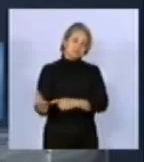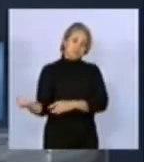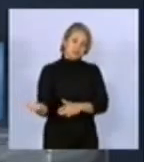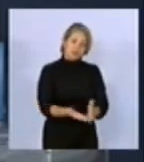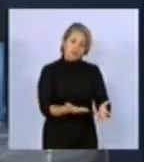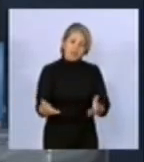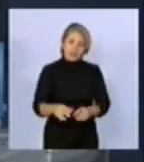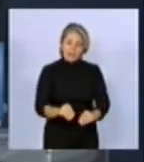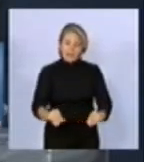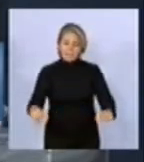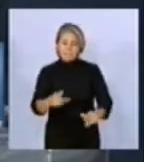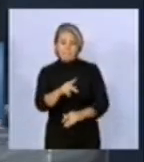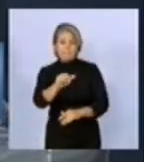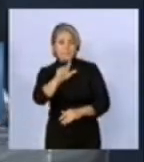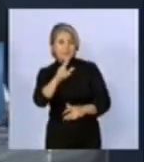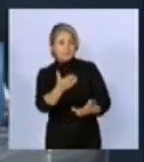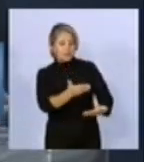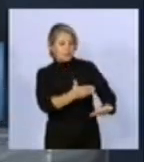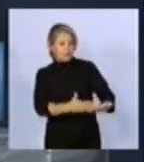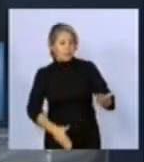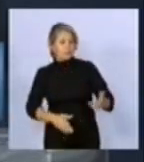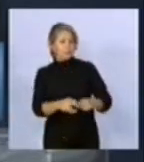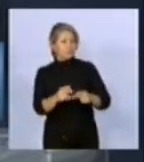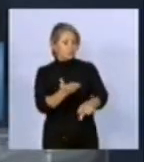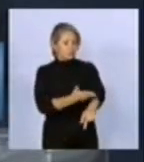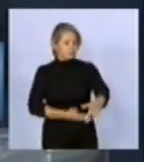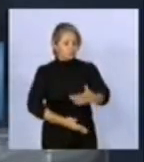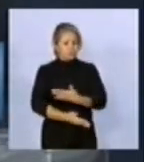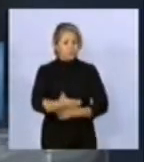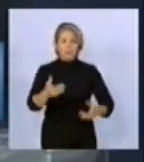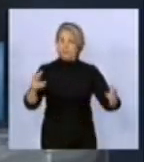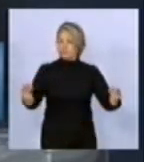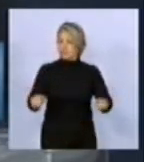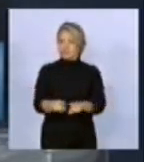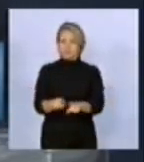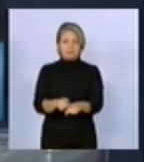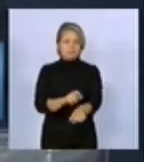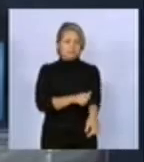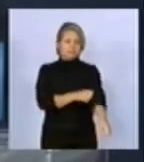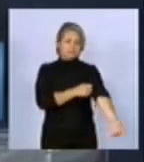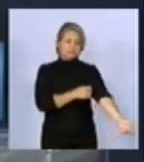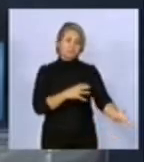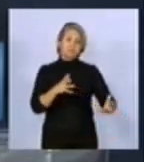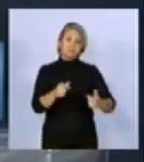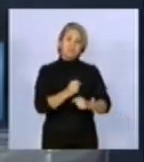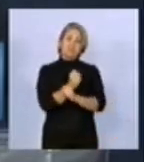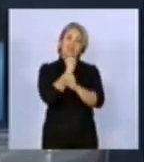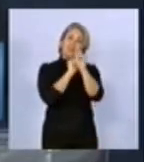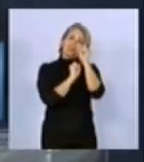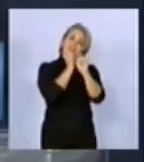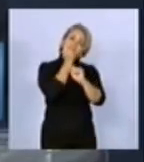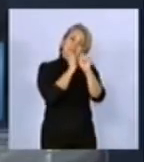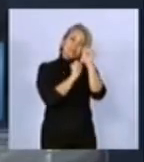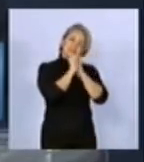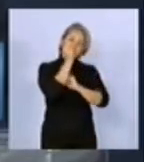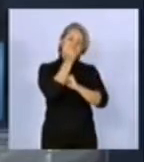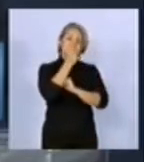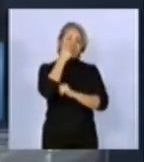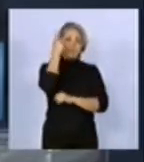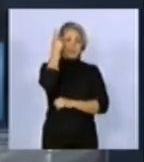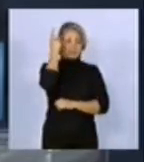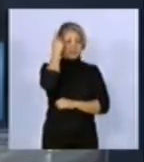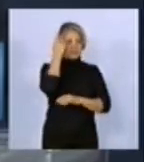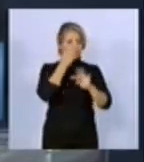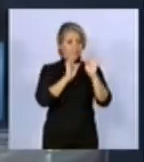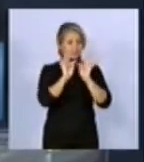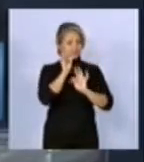navalha o Instituto de Economia e agrícola da agência Paulista de Tecnologia dos Agronegócios da secretaria da